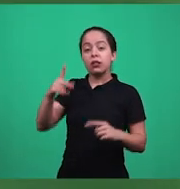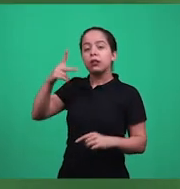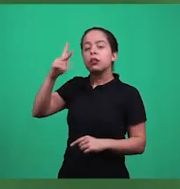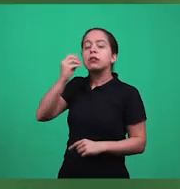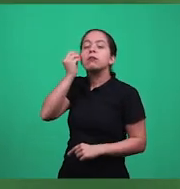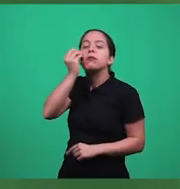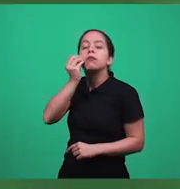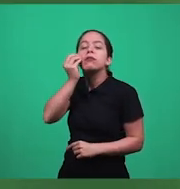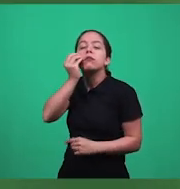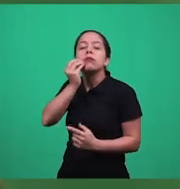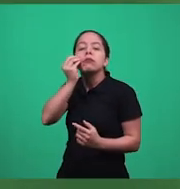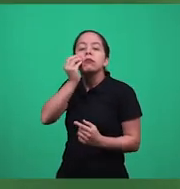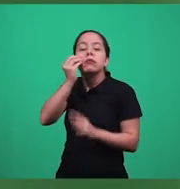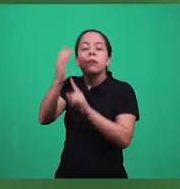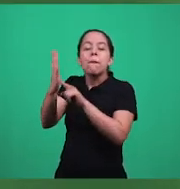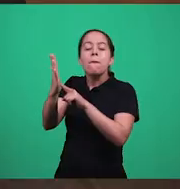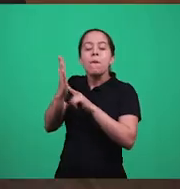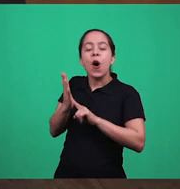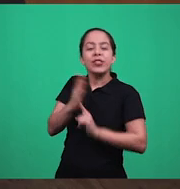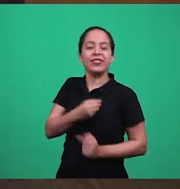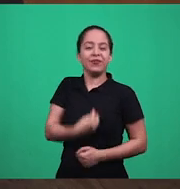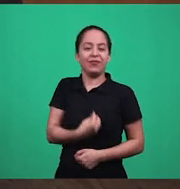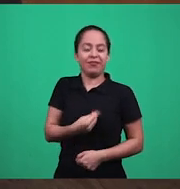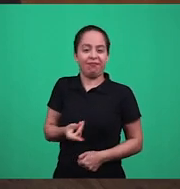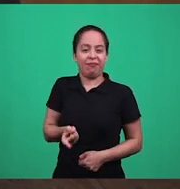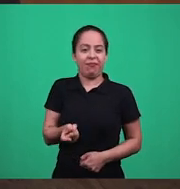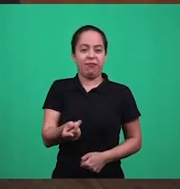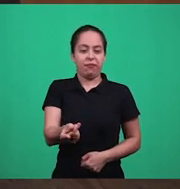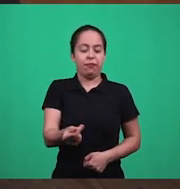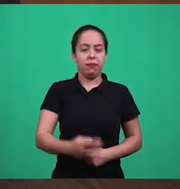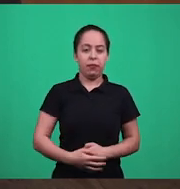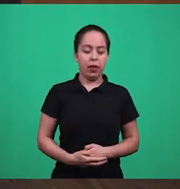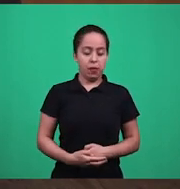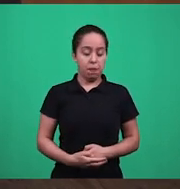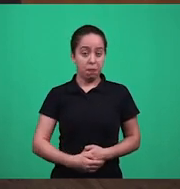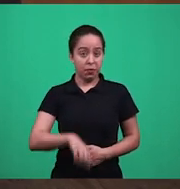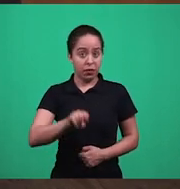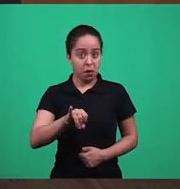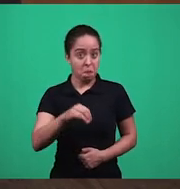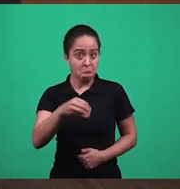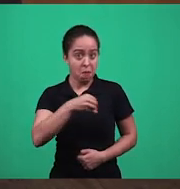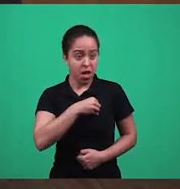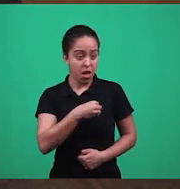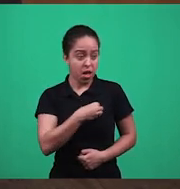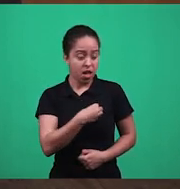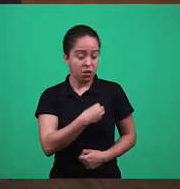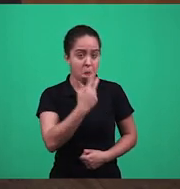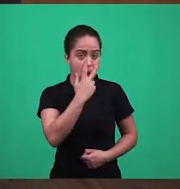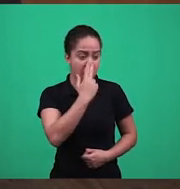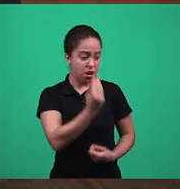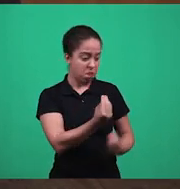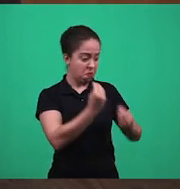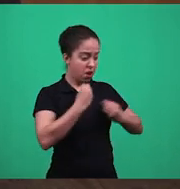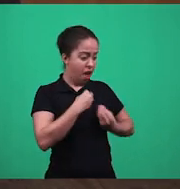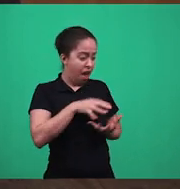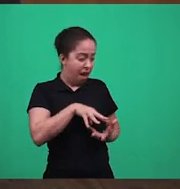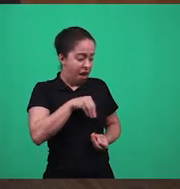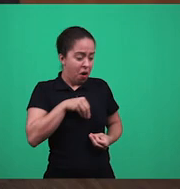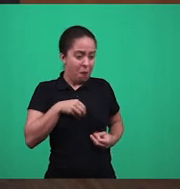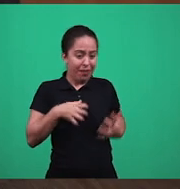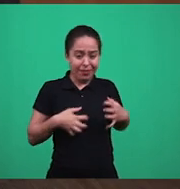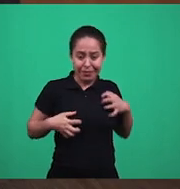vida eterna. Amém. O pecado adoece a alma do homem, mas